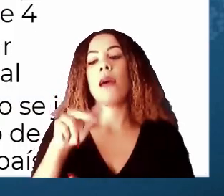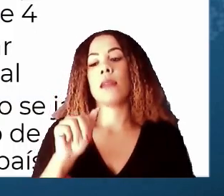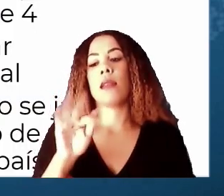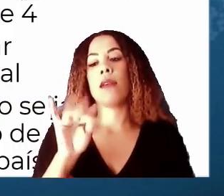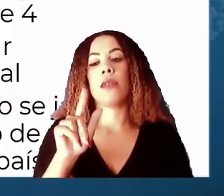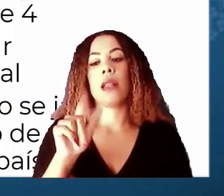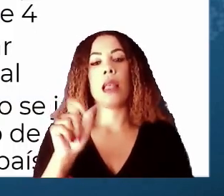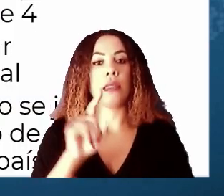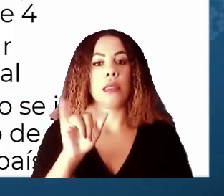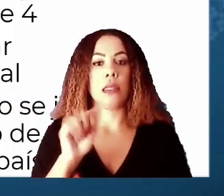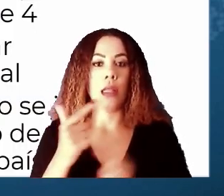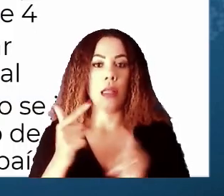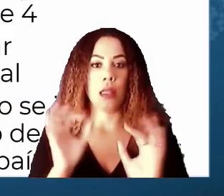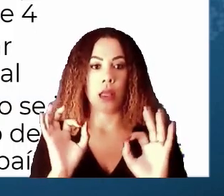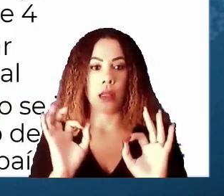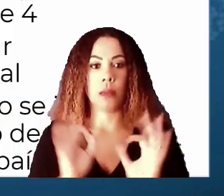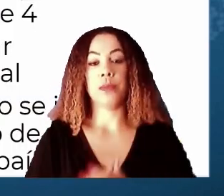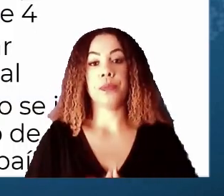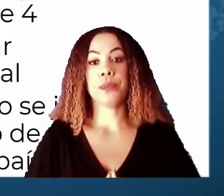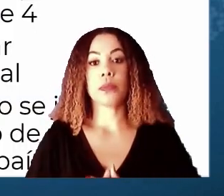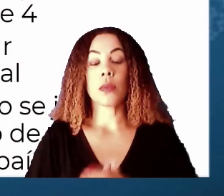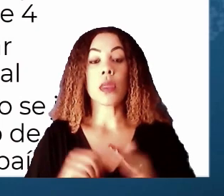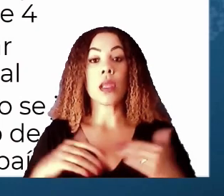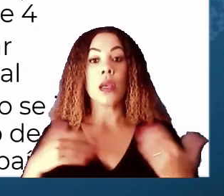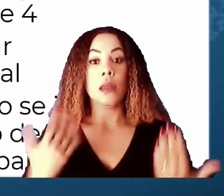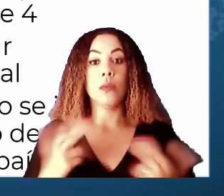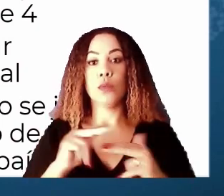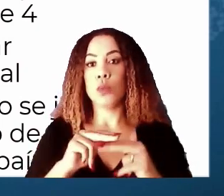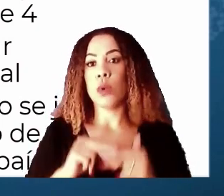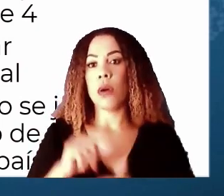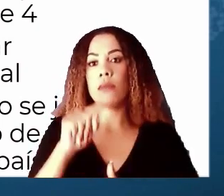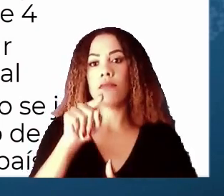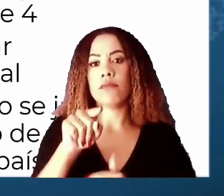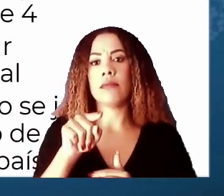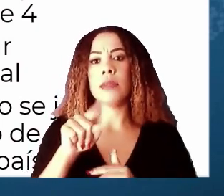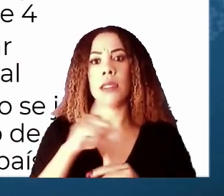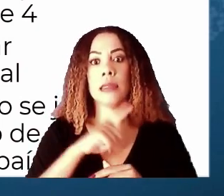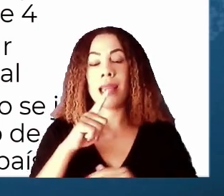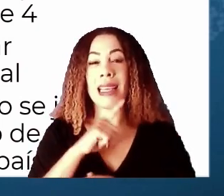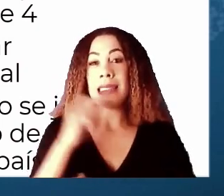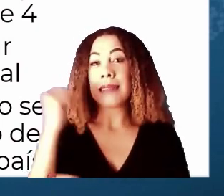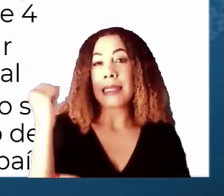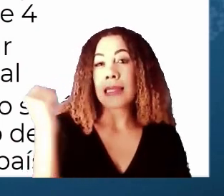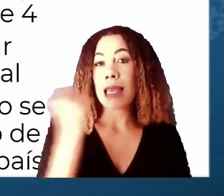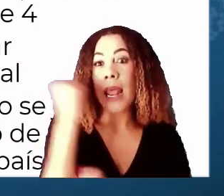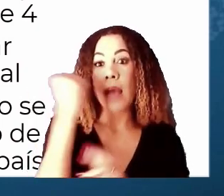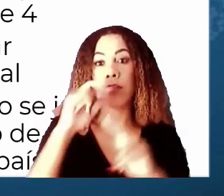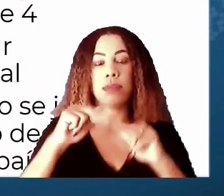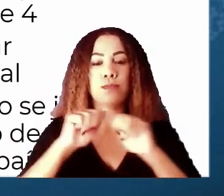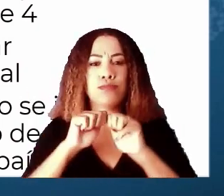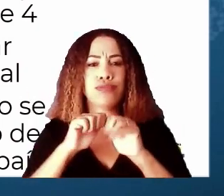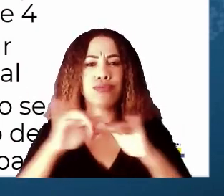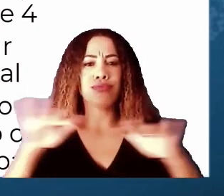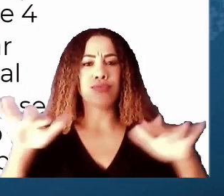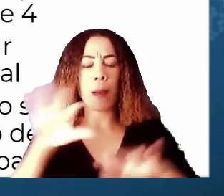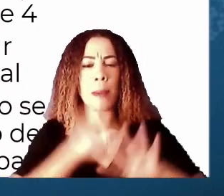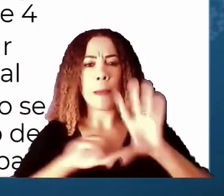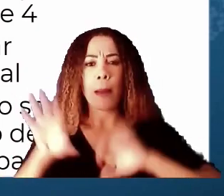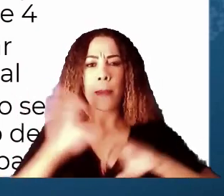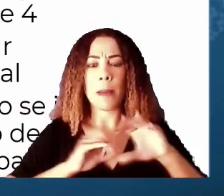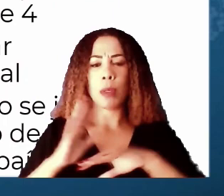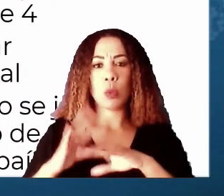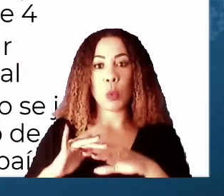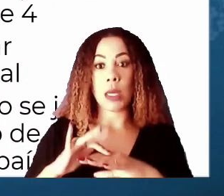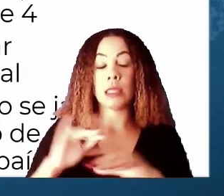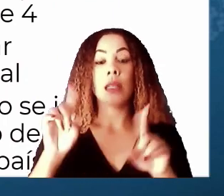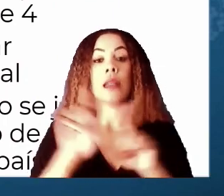Então, diante de um cenário epidemiológico muito grave e com a Agência Nacional de